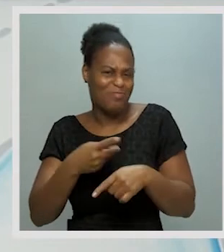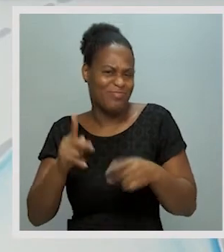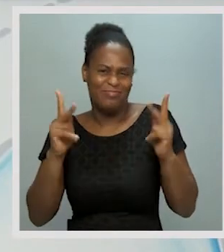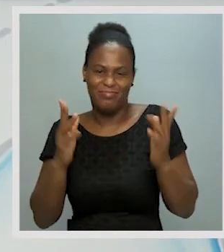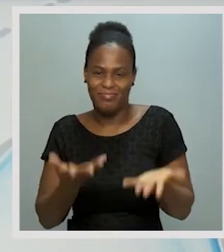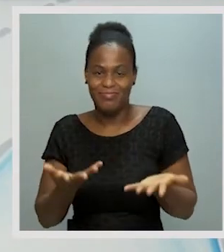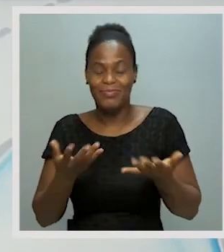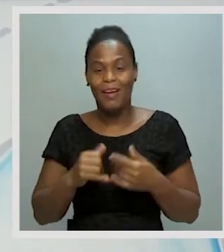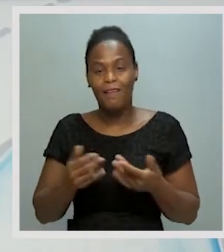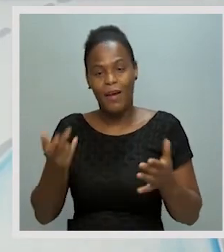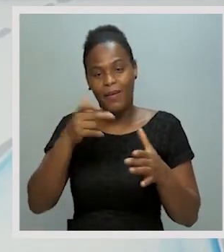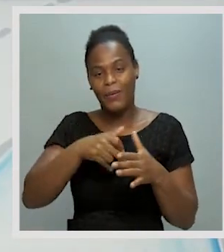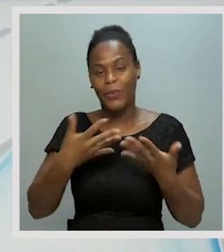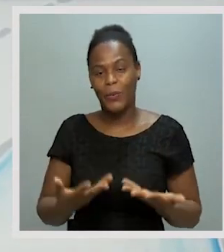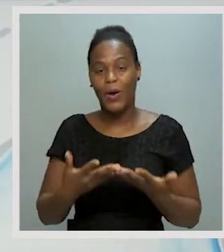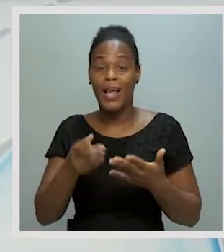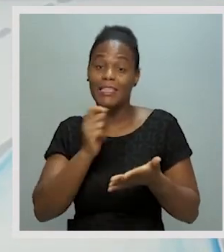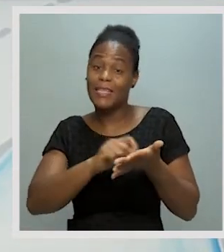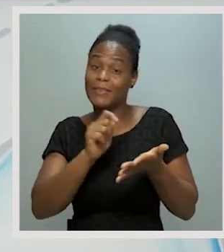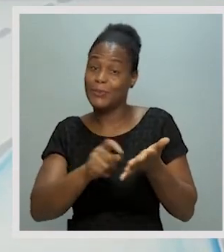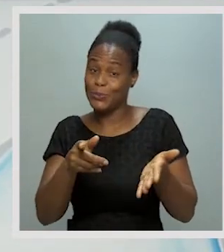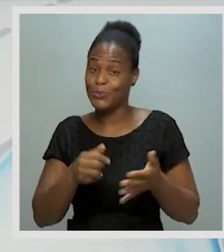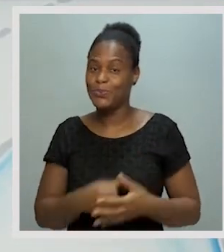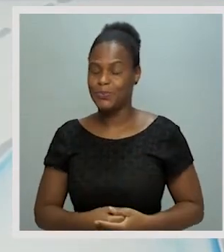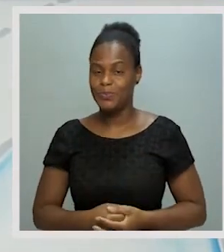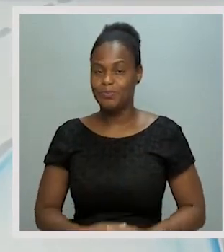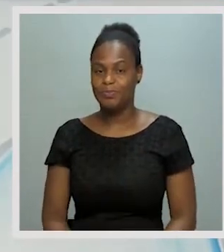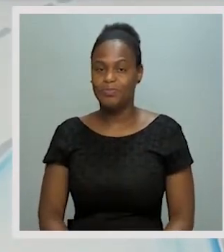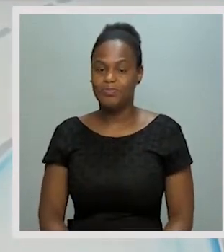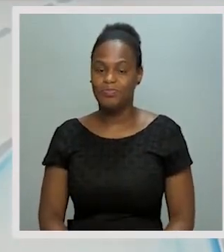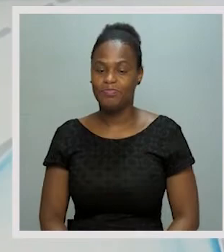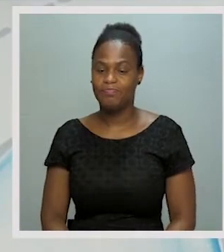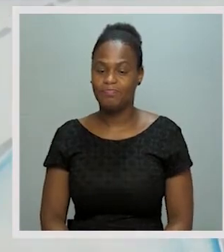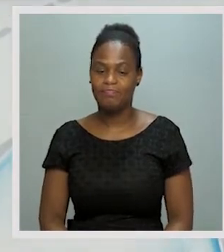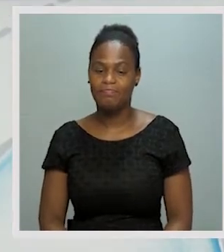ok? Passar um tempinho. Vamos entrar agora nos exercícios.